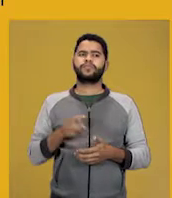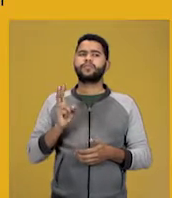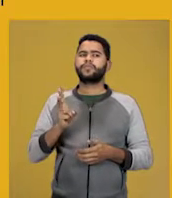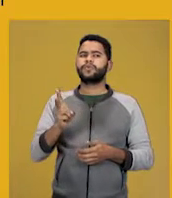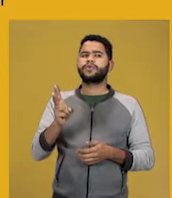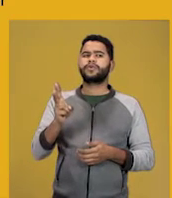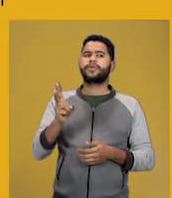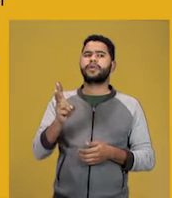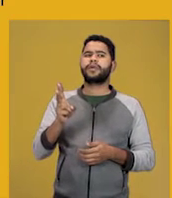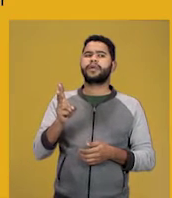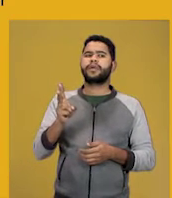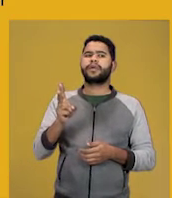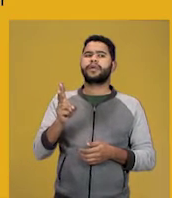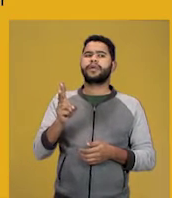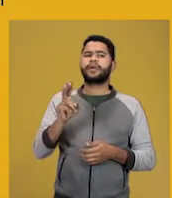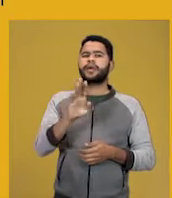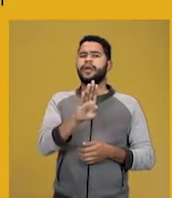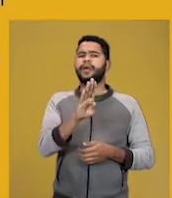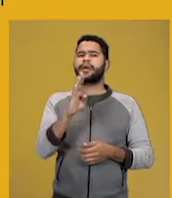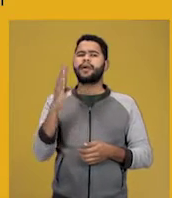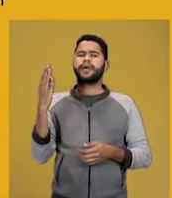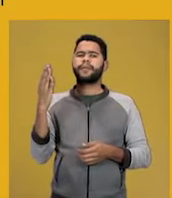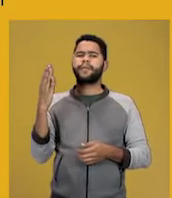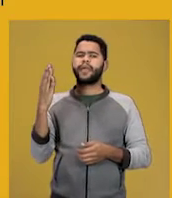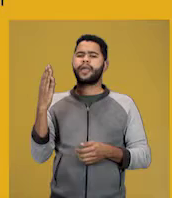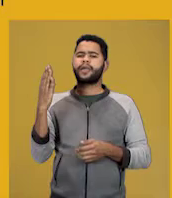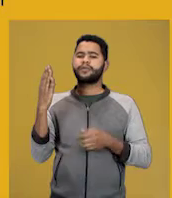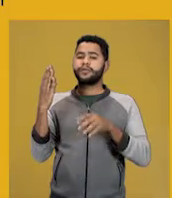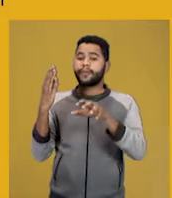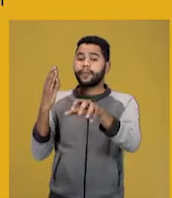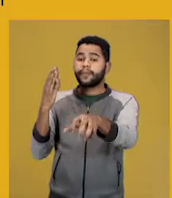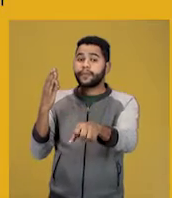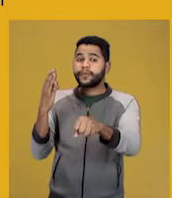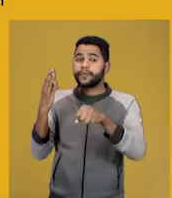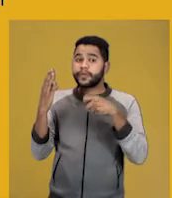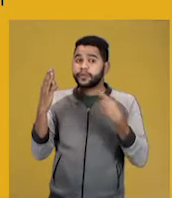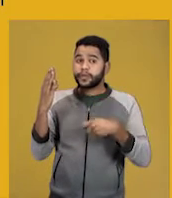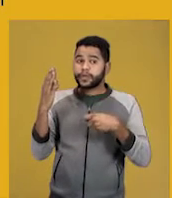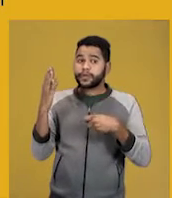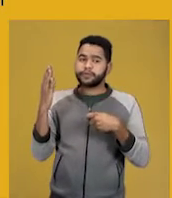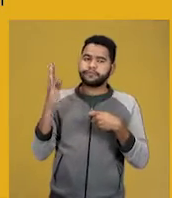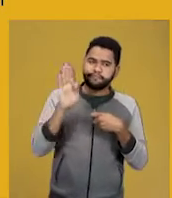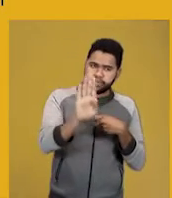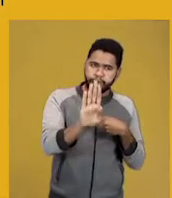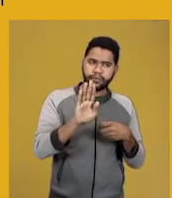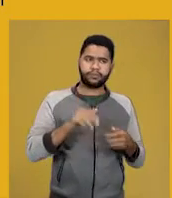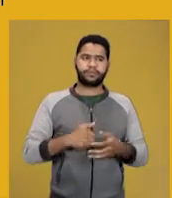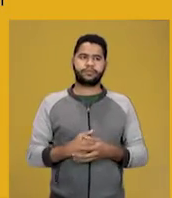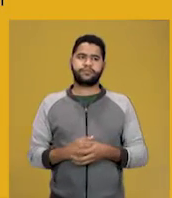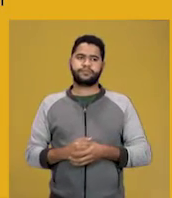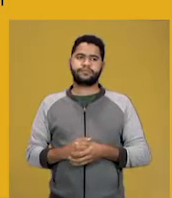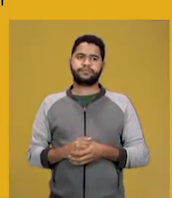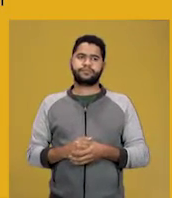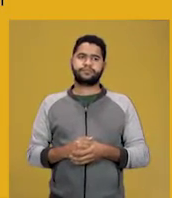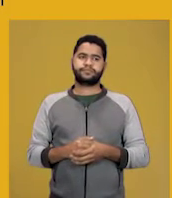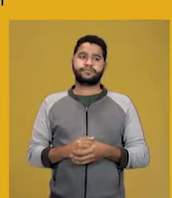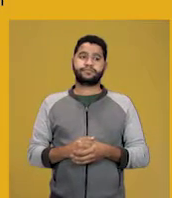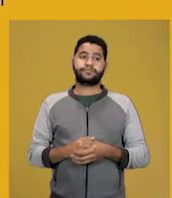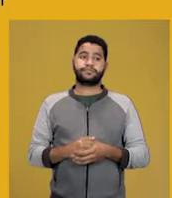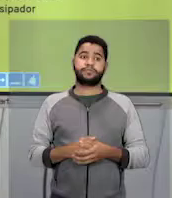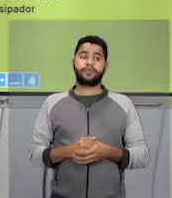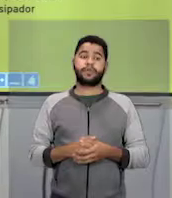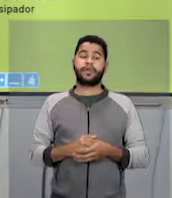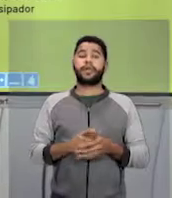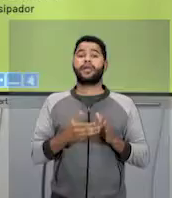manter a porta do refrigerador aberta apenas o tempo necessário? Porque durante